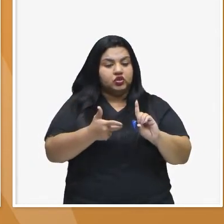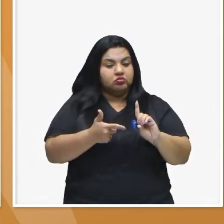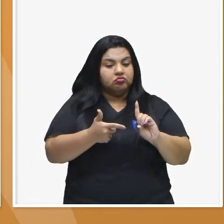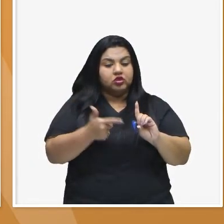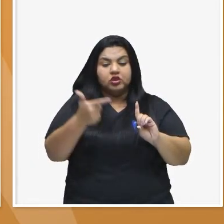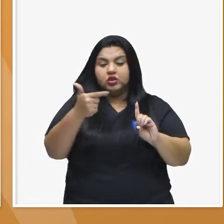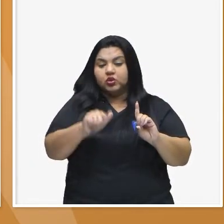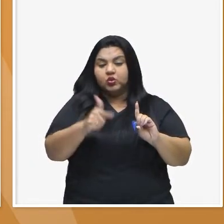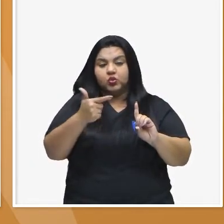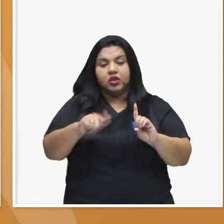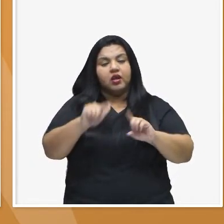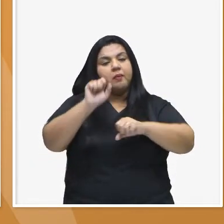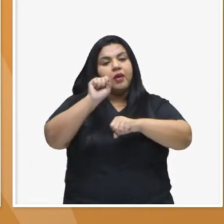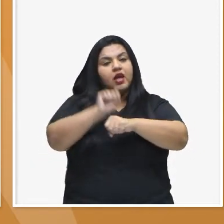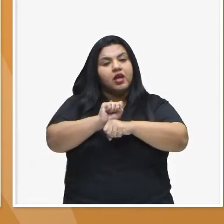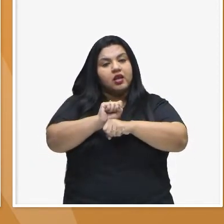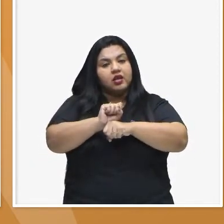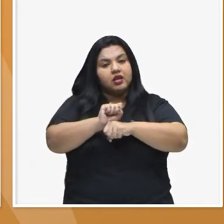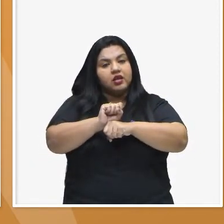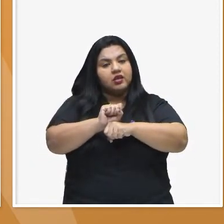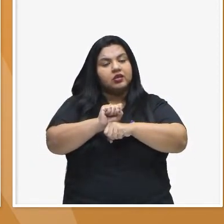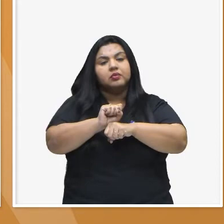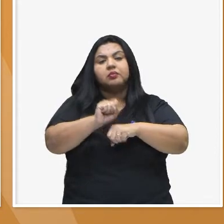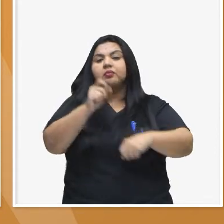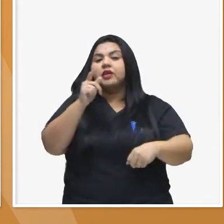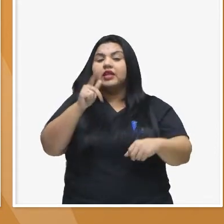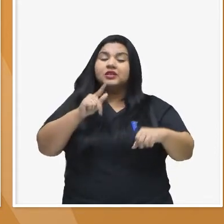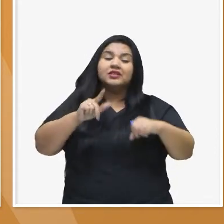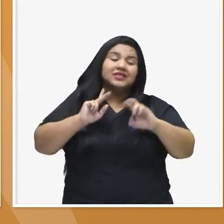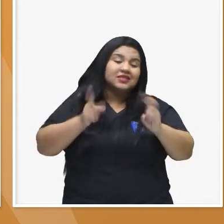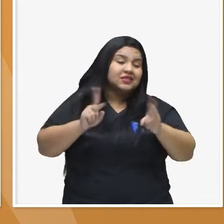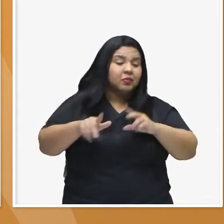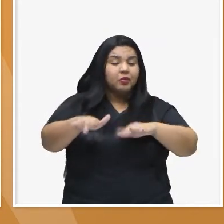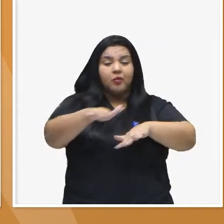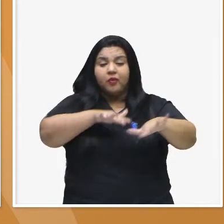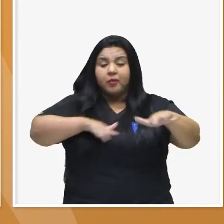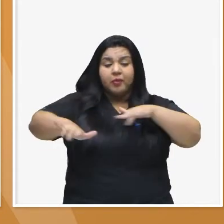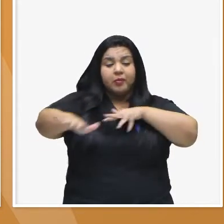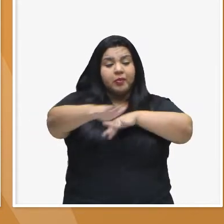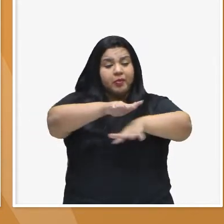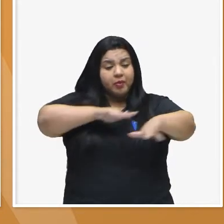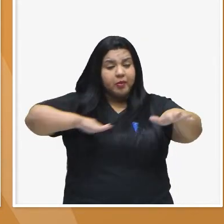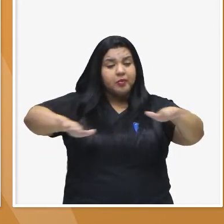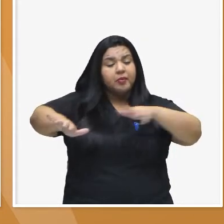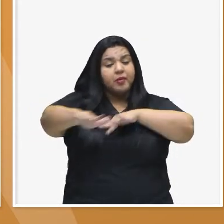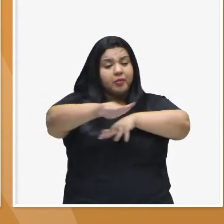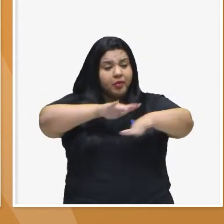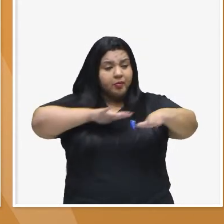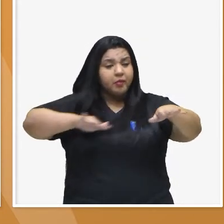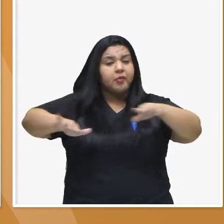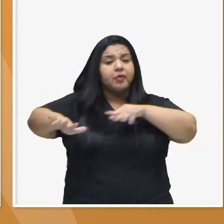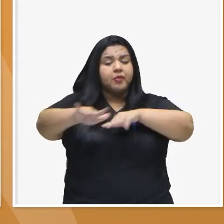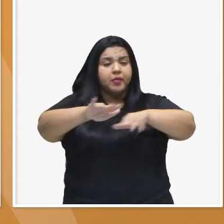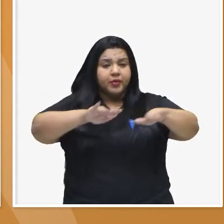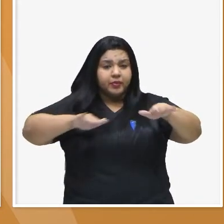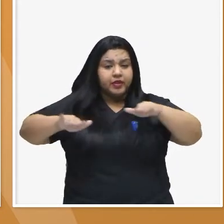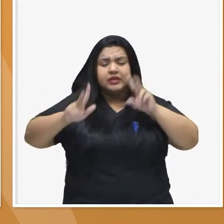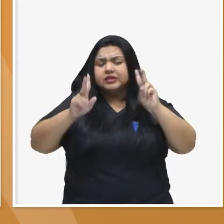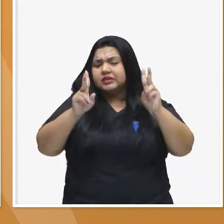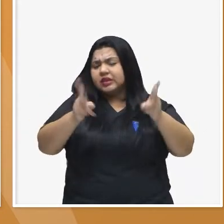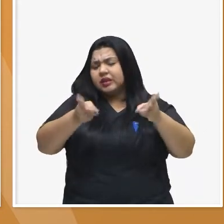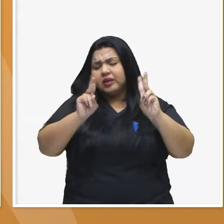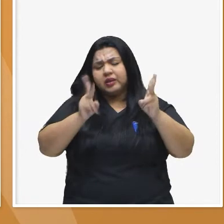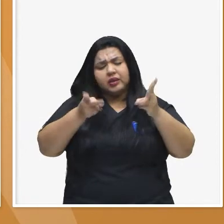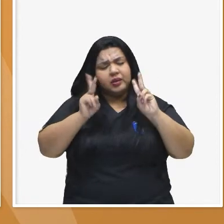não existe. É como um jogo de sinuca todo tempo, todo mundo dando taco. Todo mundo dando uma tacada, ninguém para de dar uma tacada. Está todo o